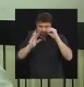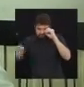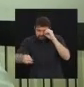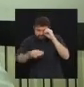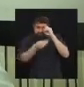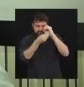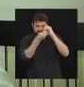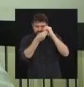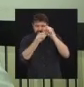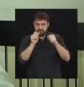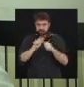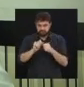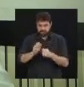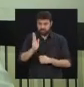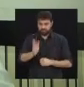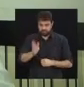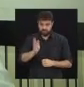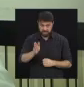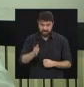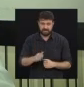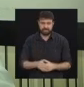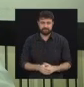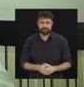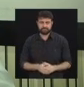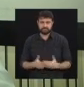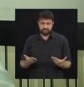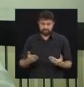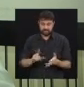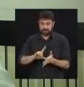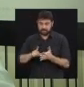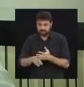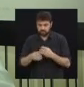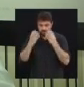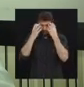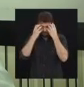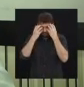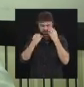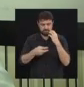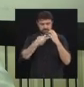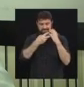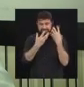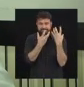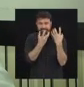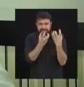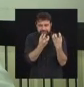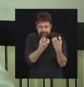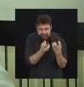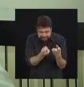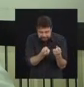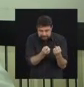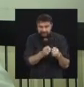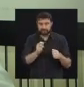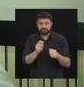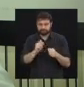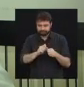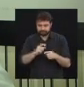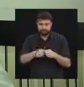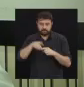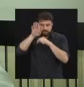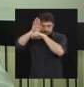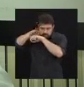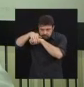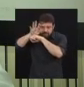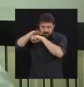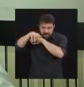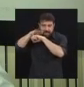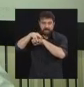olhos, ela tinha feito um transplante parcial por exposição, que a gente fala, que o olho já tinha sido ressecado por essa falta de piscar, essa falta